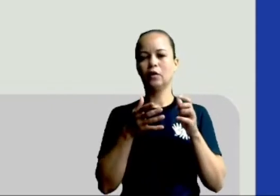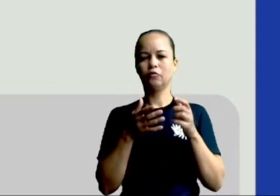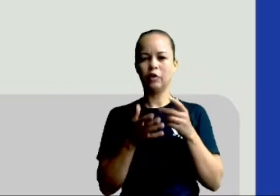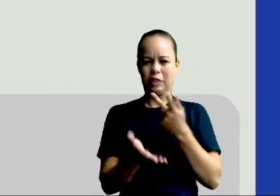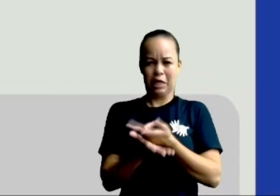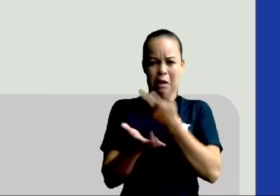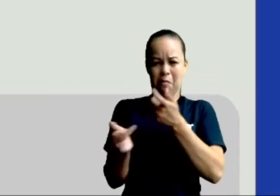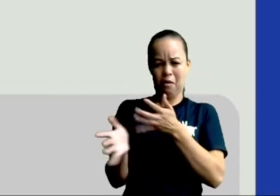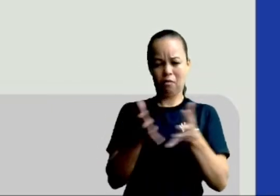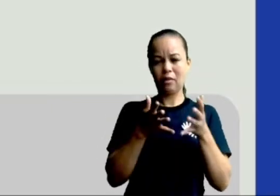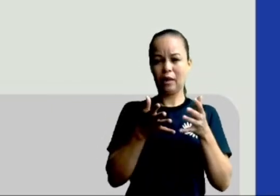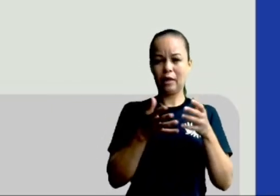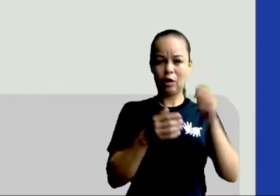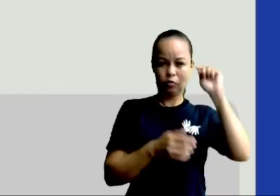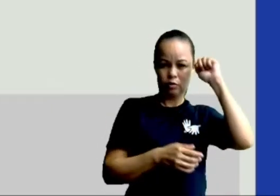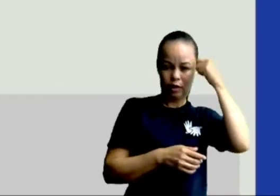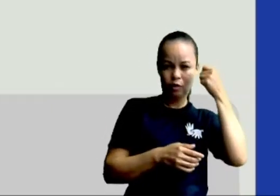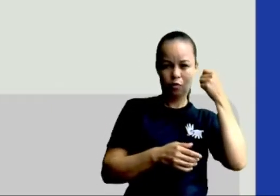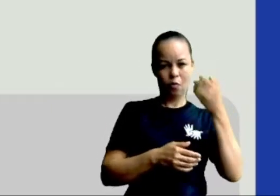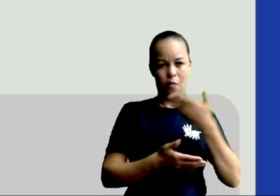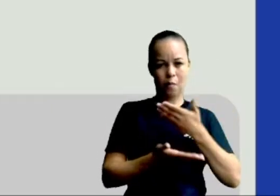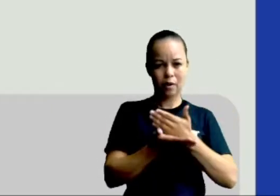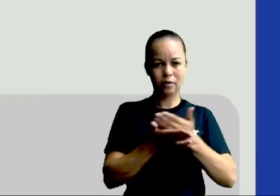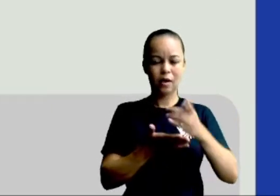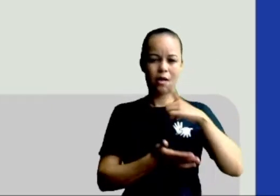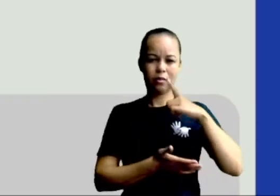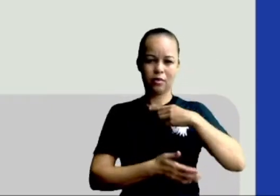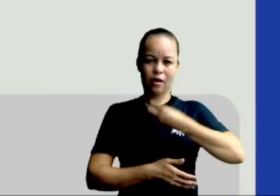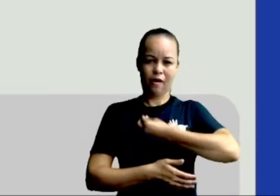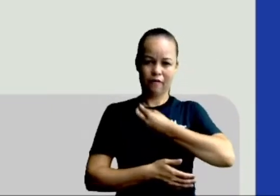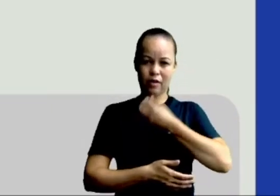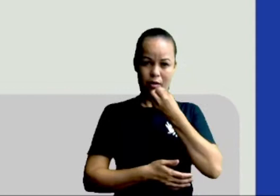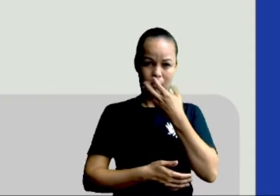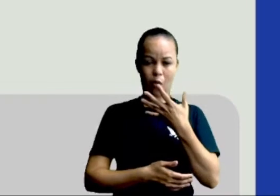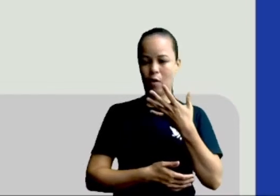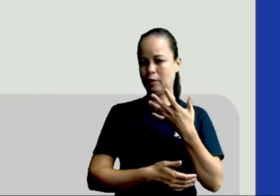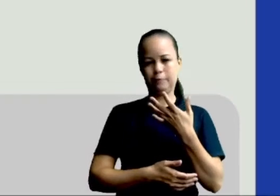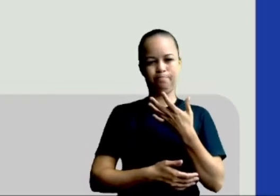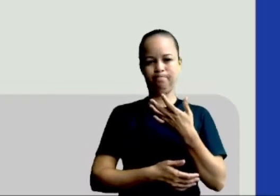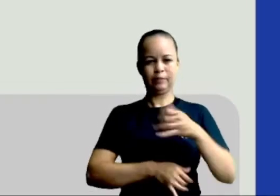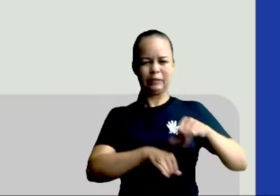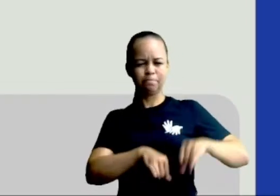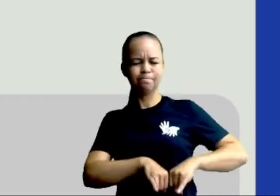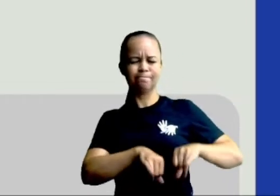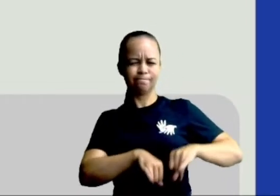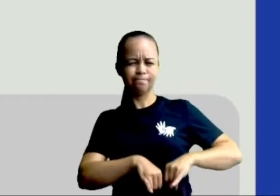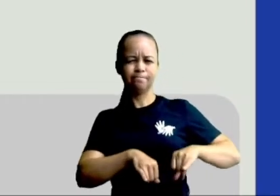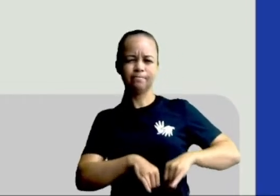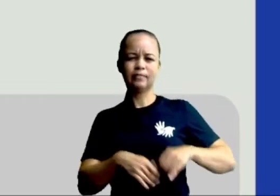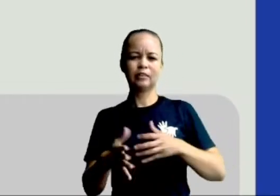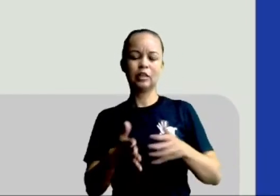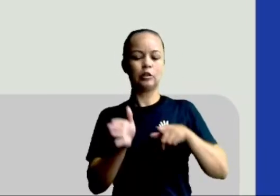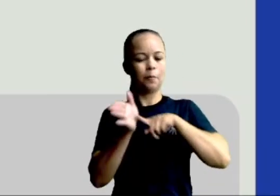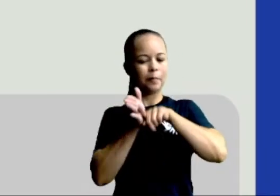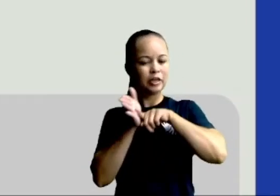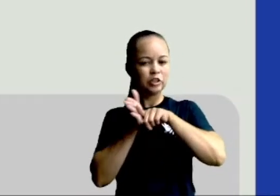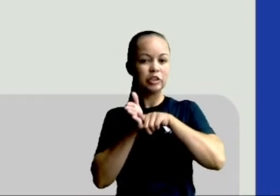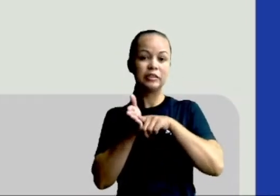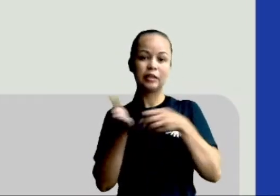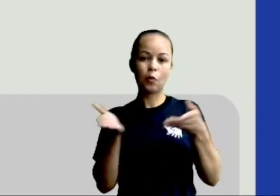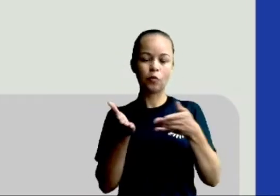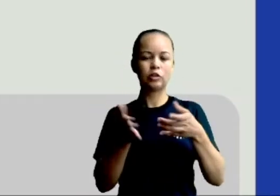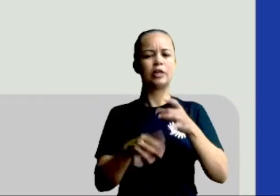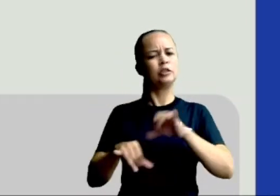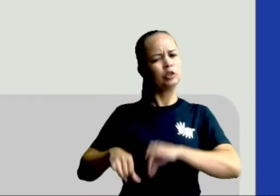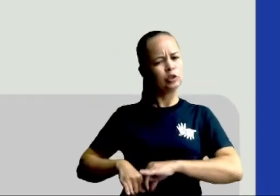negros começaram a ter uma boa vida. Eles ainda sofreram um bocado e, de acordo com pesquisas recentes, eles sofrem